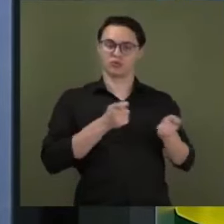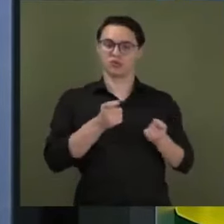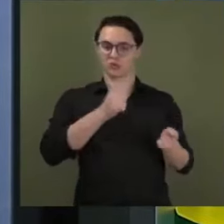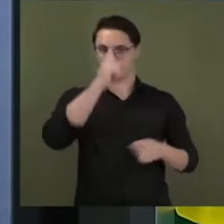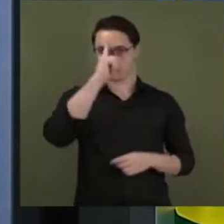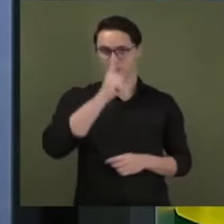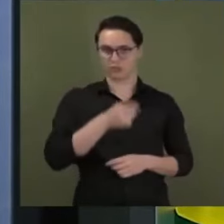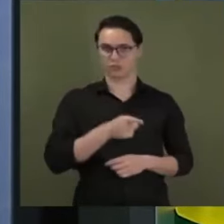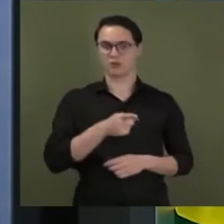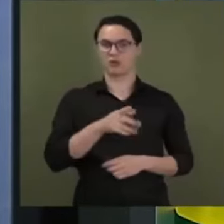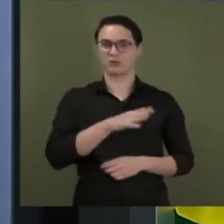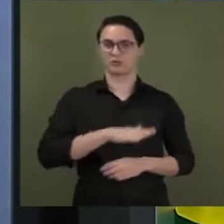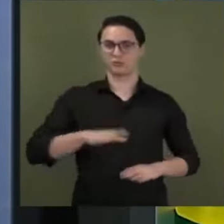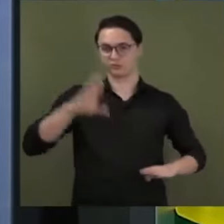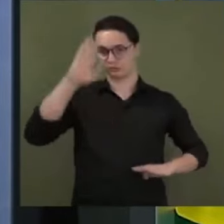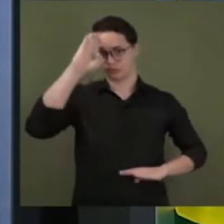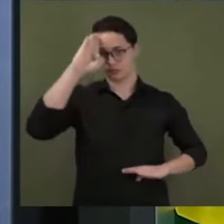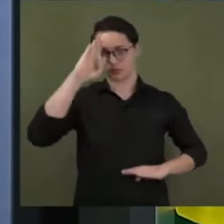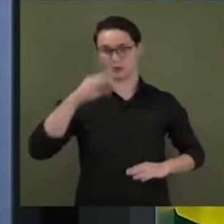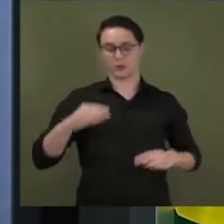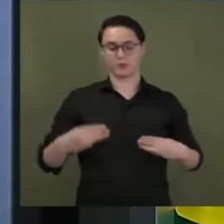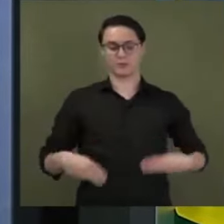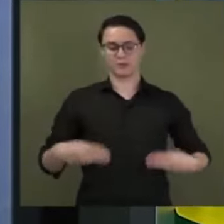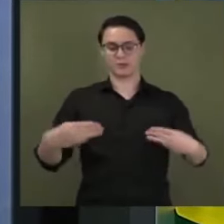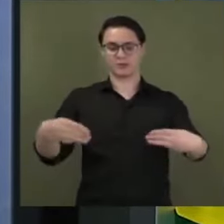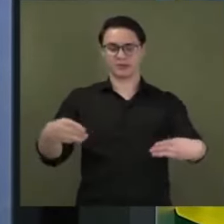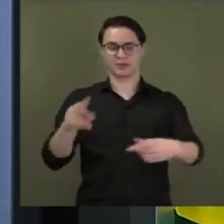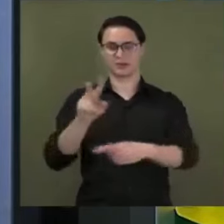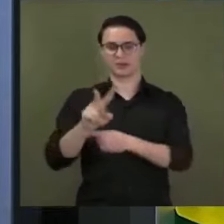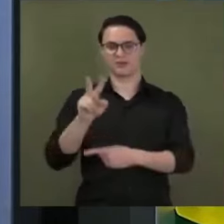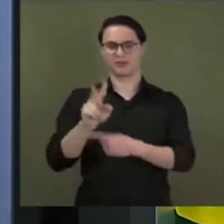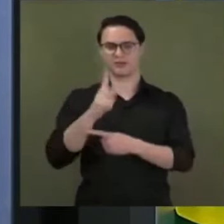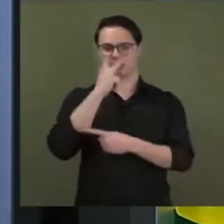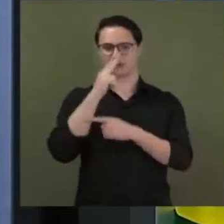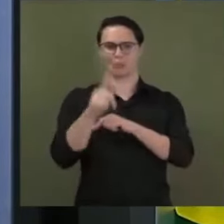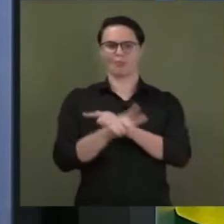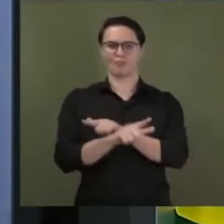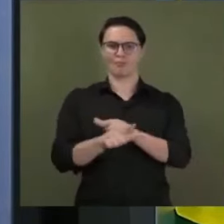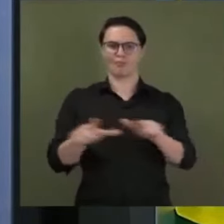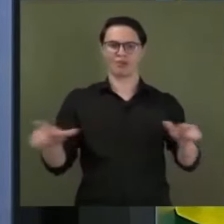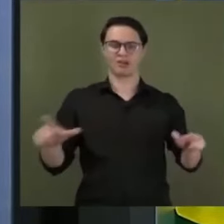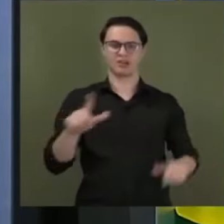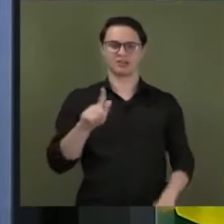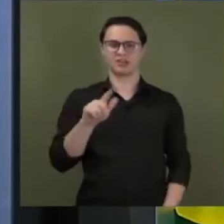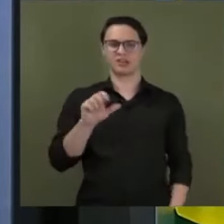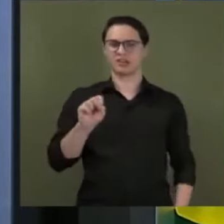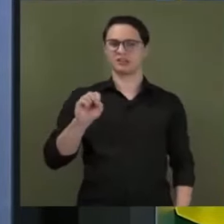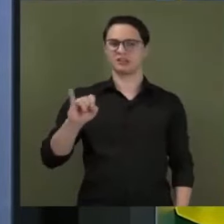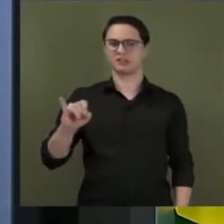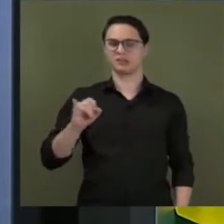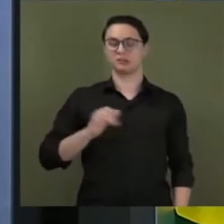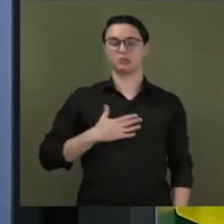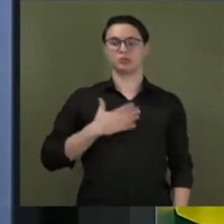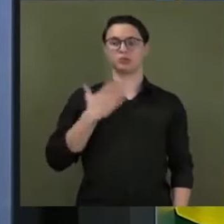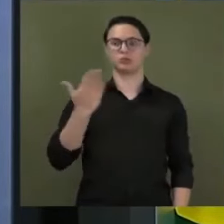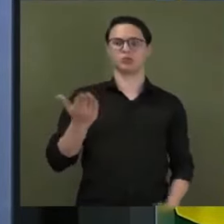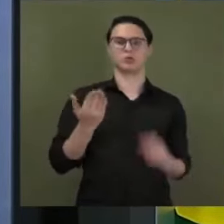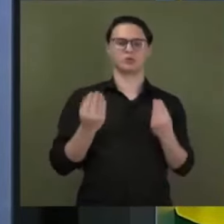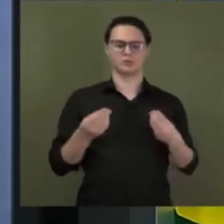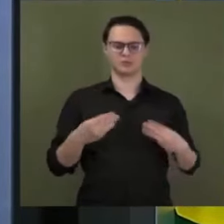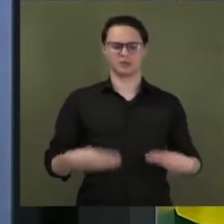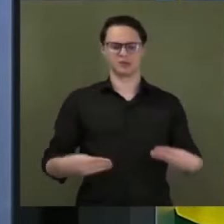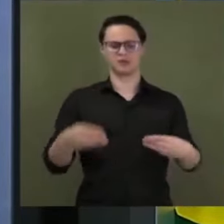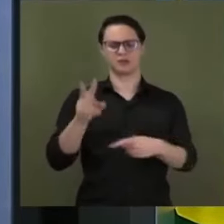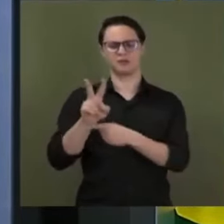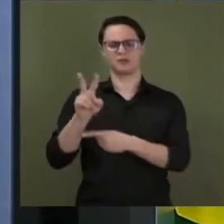Ministério da Defesa foi esvaziado o GSI é uma aberração existe um Ministério da Defesa porque existia